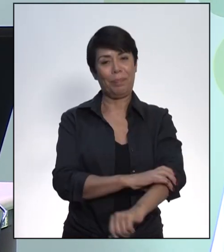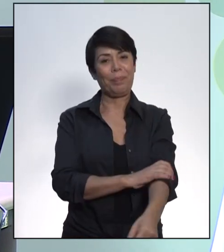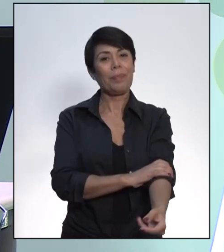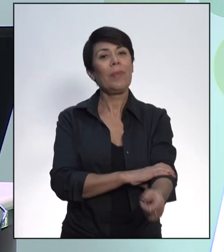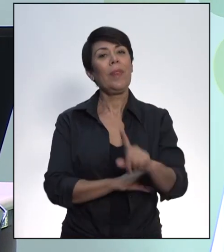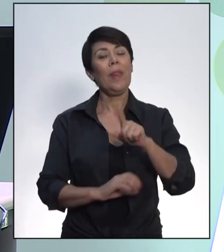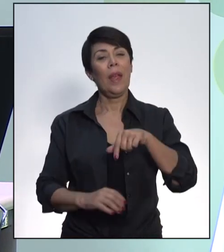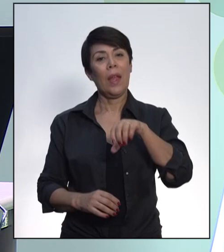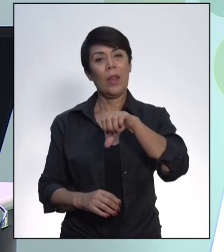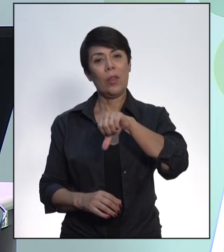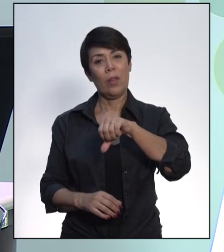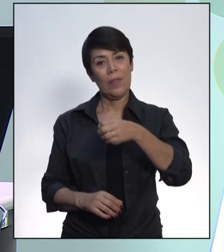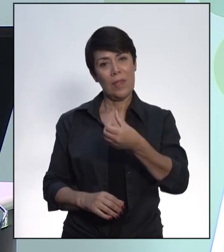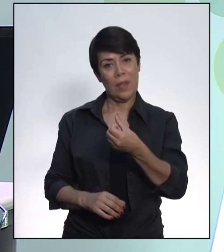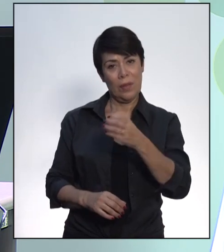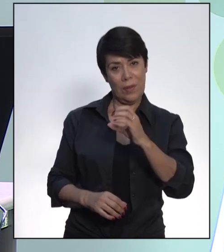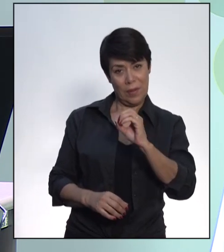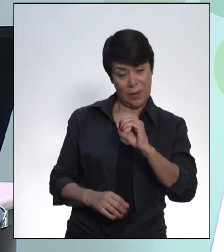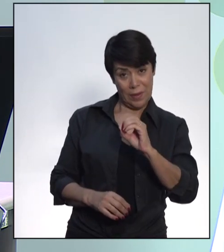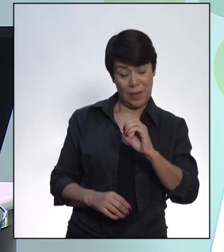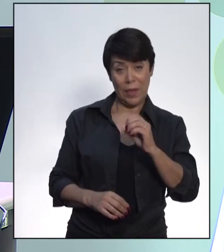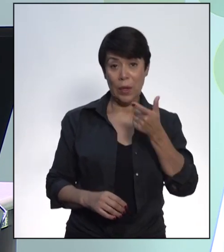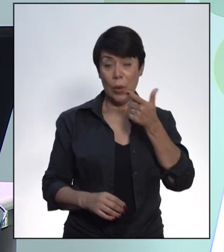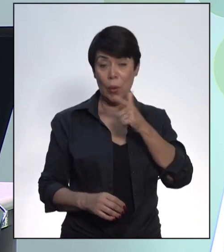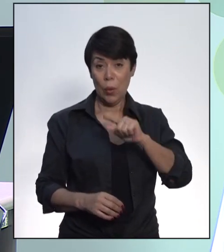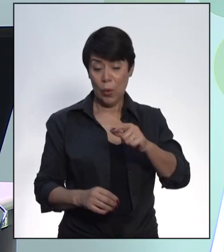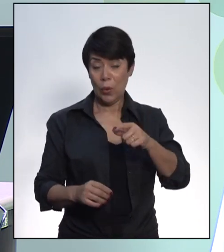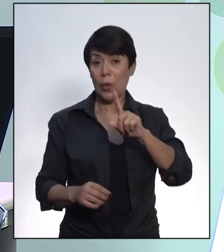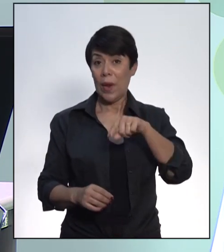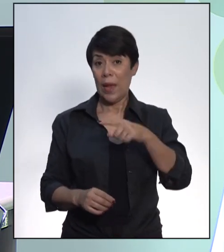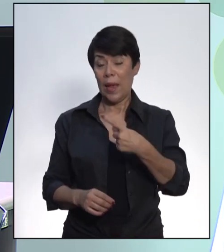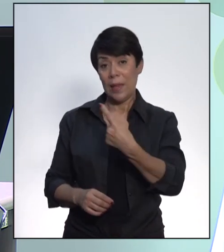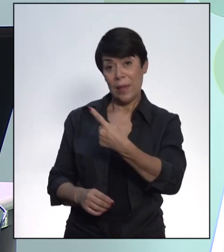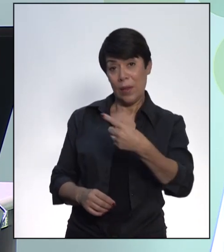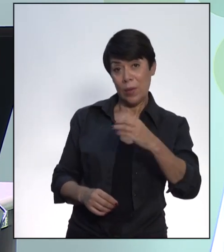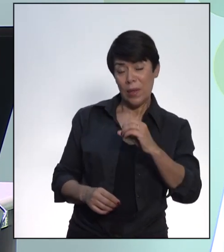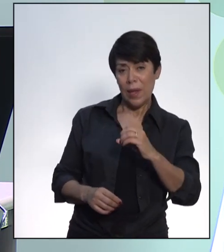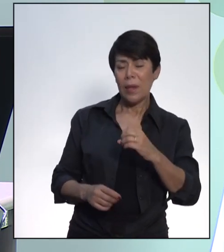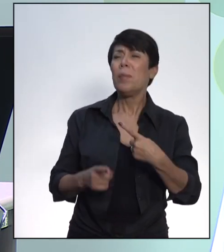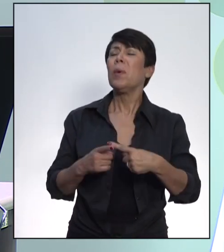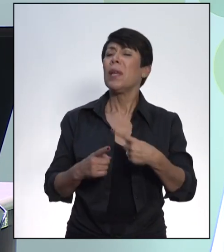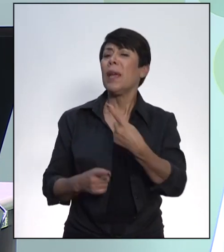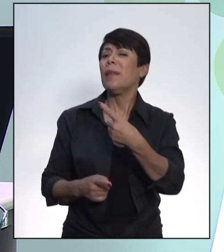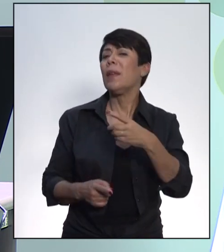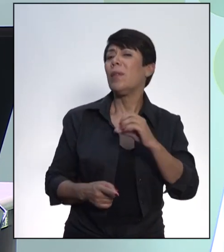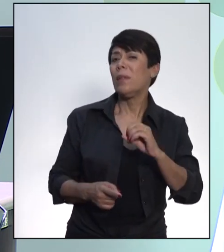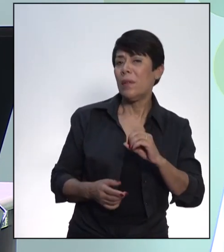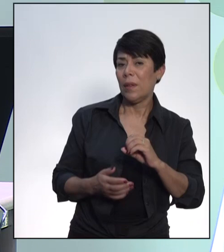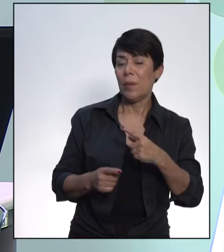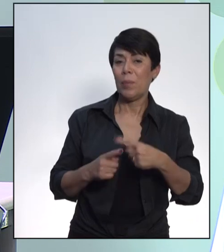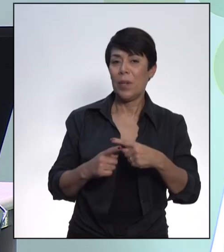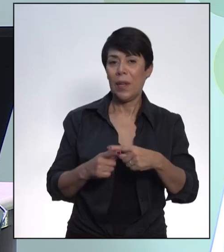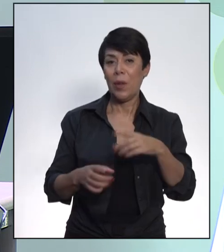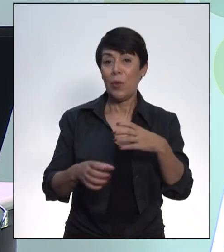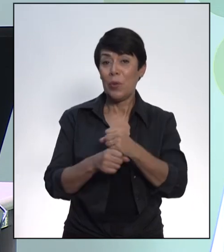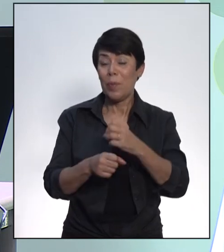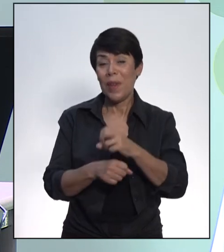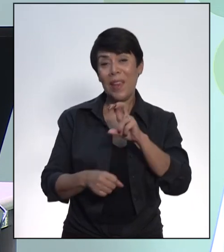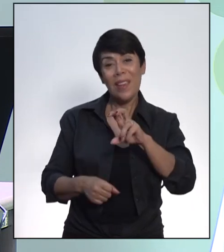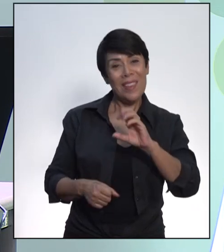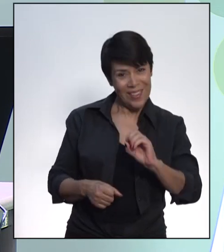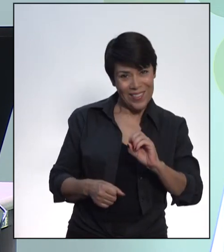o 960, o próximo termo é o 110, mas por que o 110? Porque eu somei 50 e